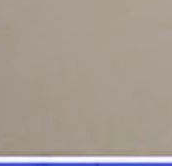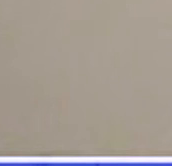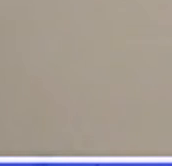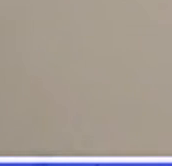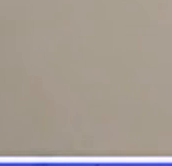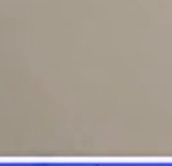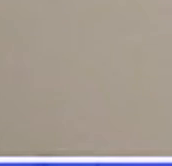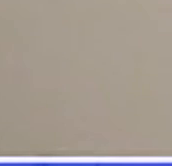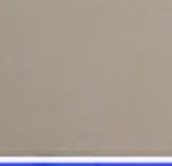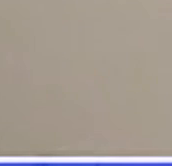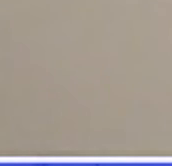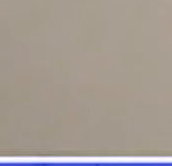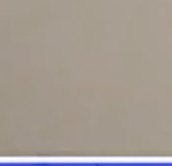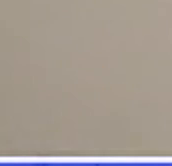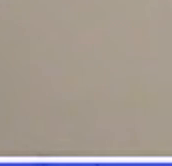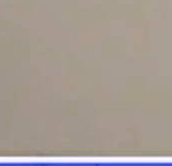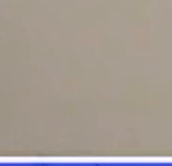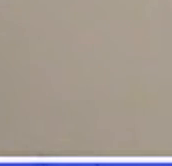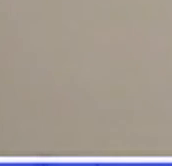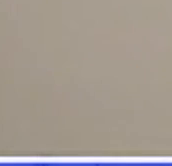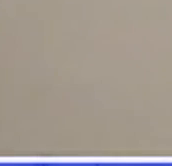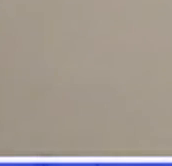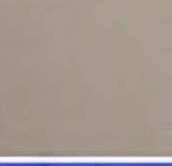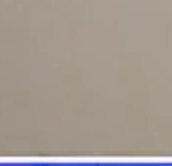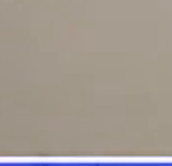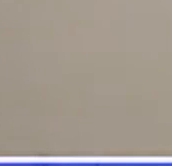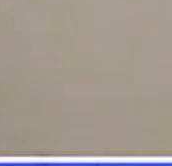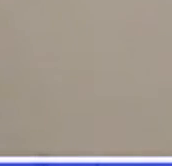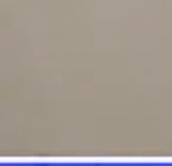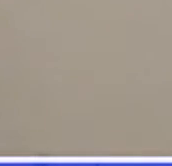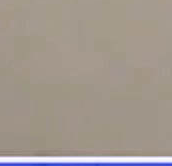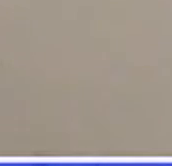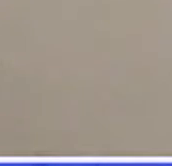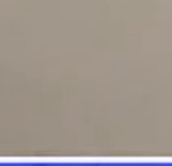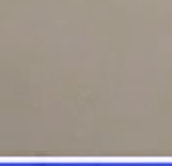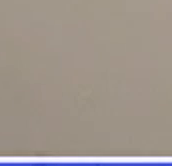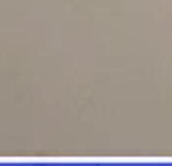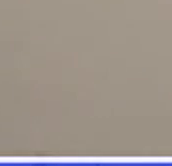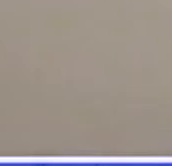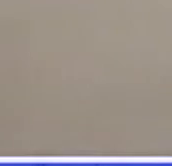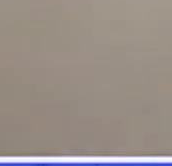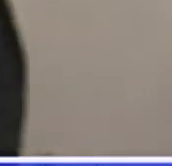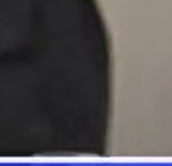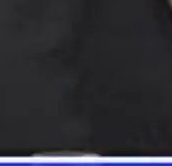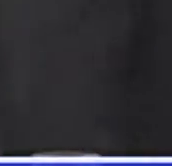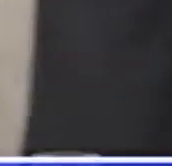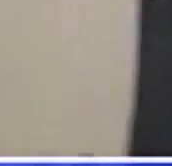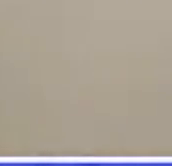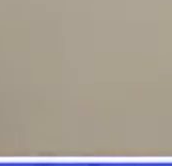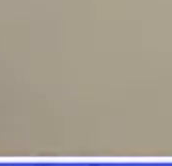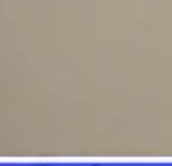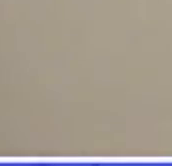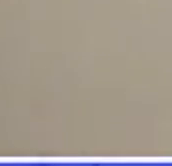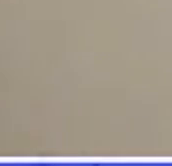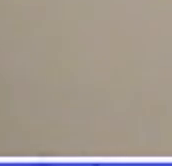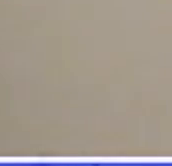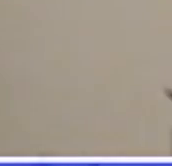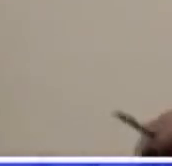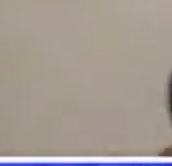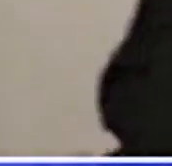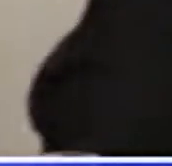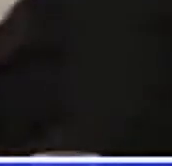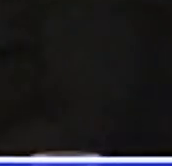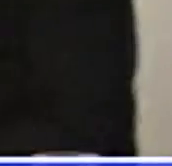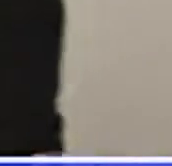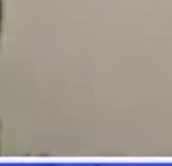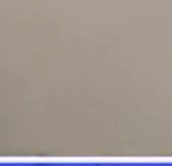setor de cana-de-açúcar, o setor usineiro de açúcar e álcool. Dificuldades várias usinas quebrando